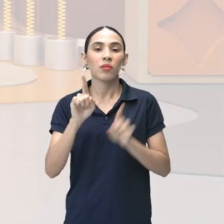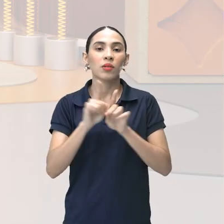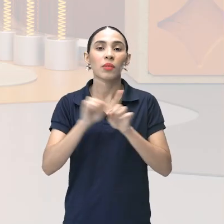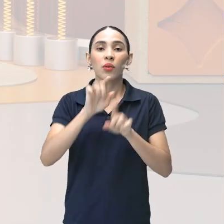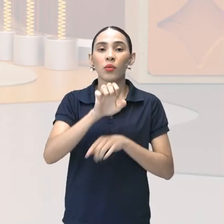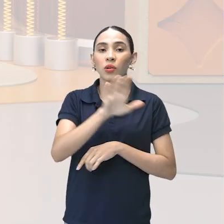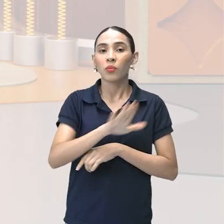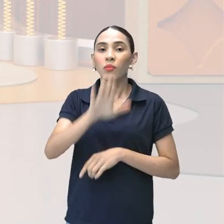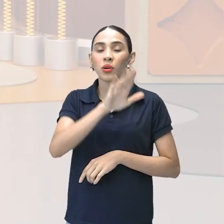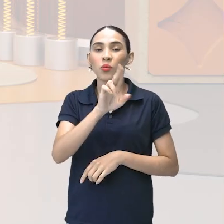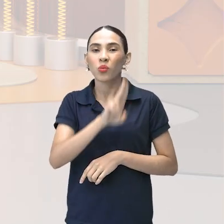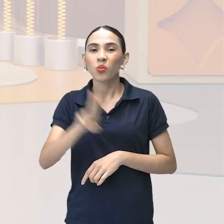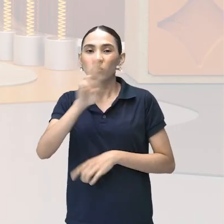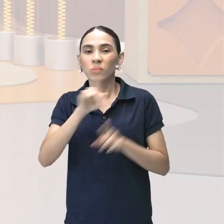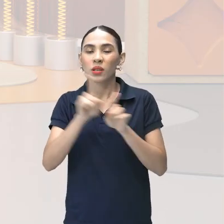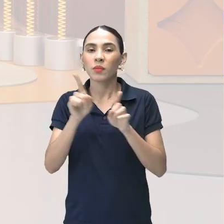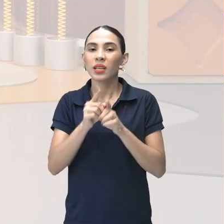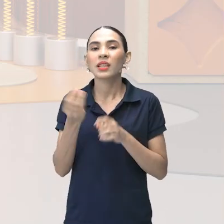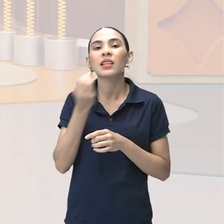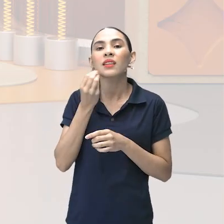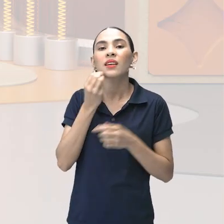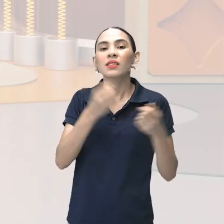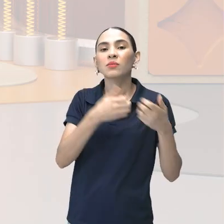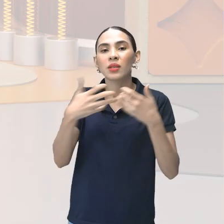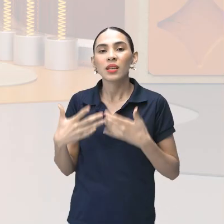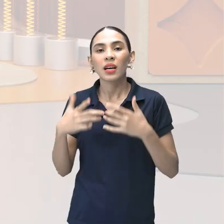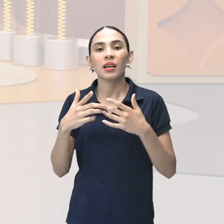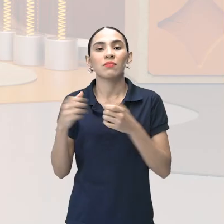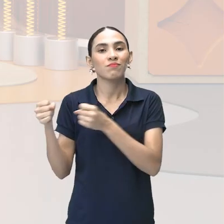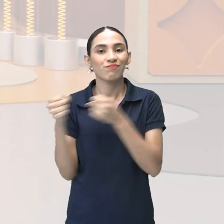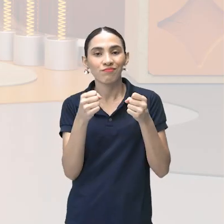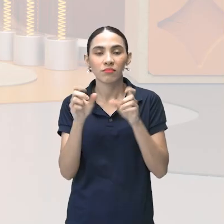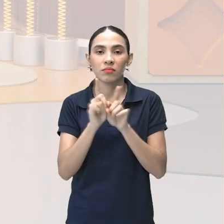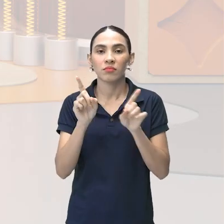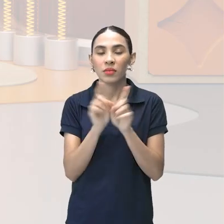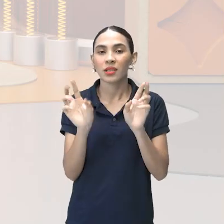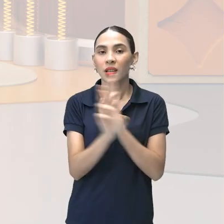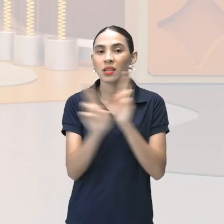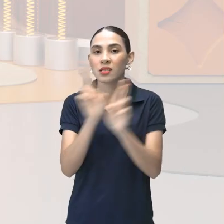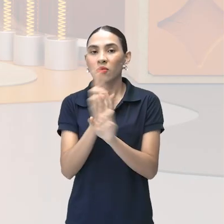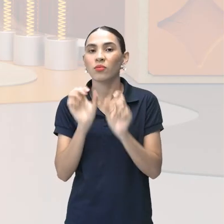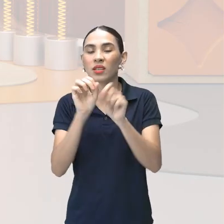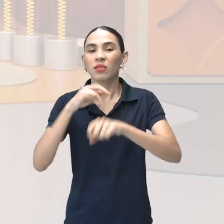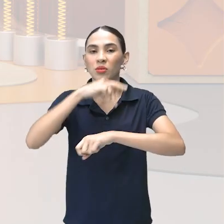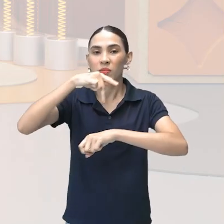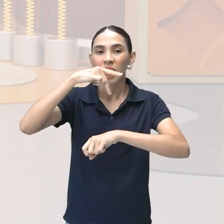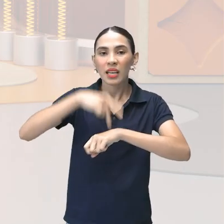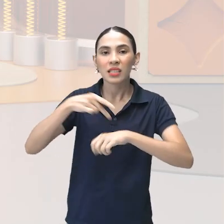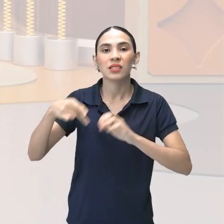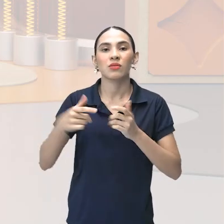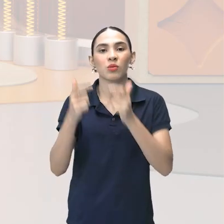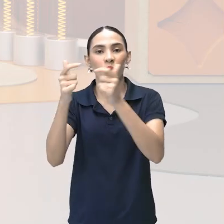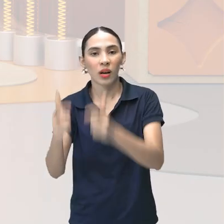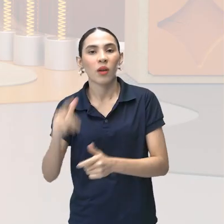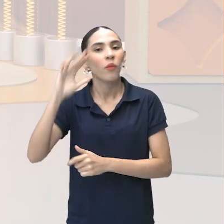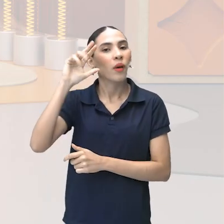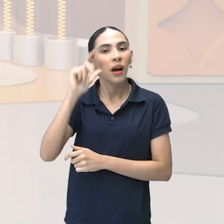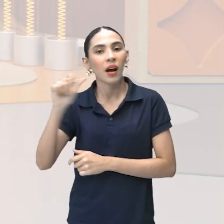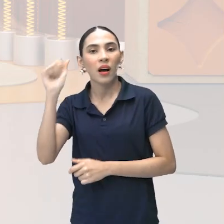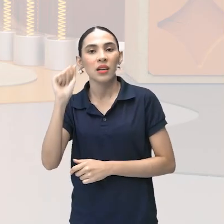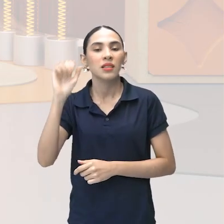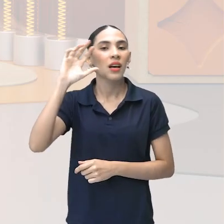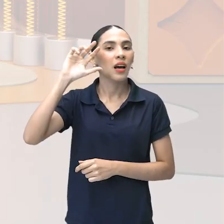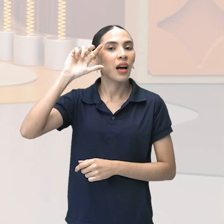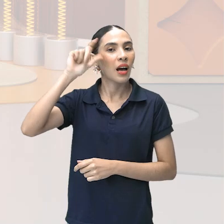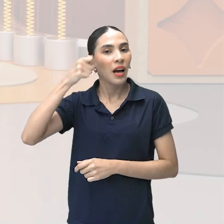isso para justificar os seus domínios, né? O domínio deles em relação aos países localizados ali na Ásia e